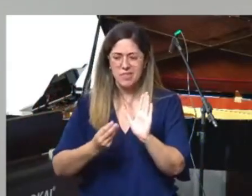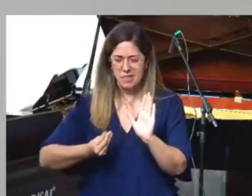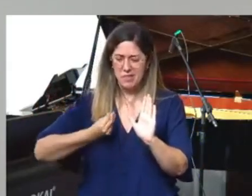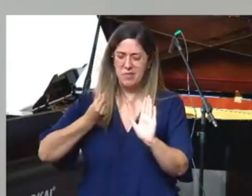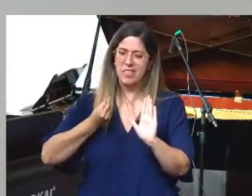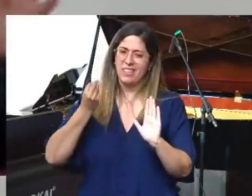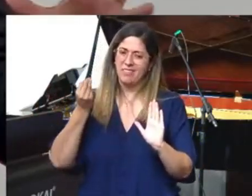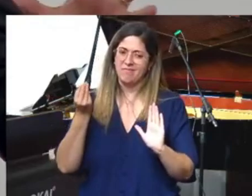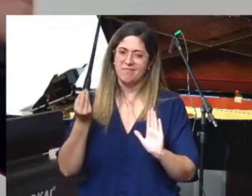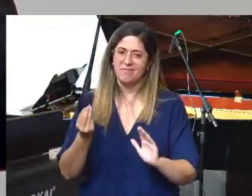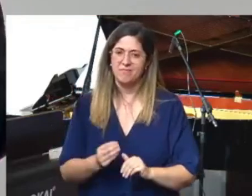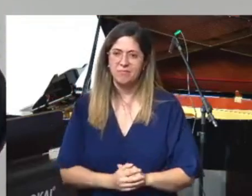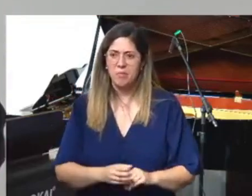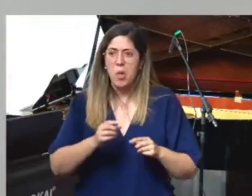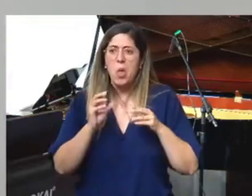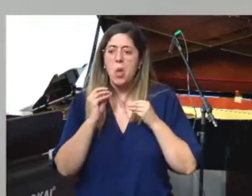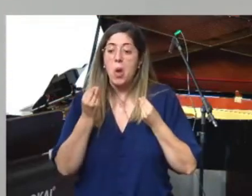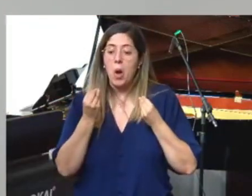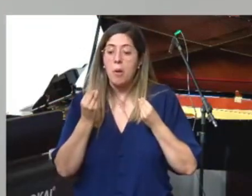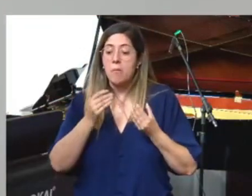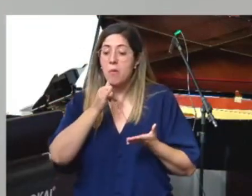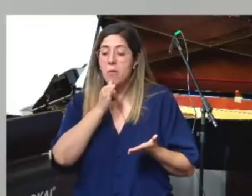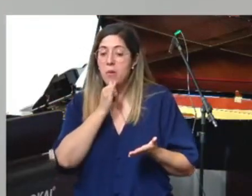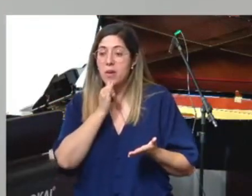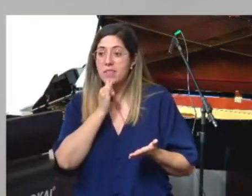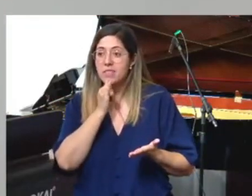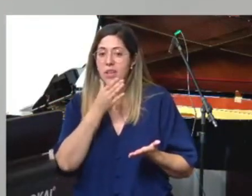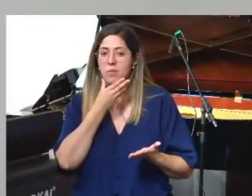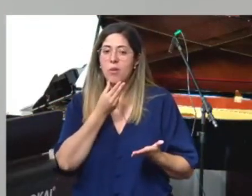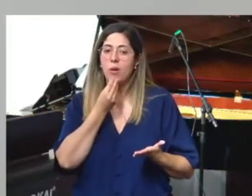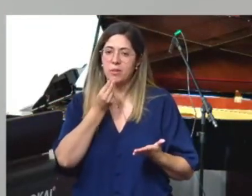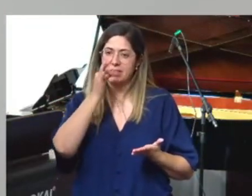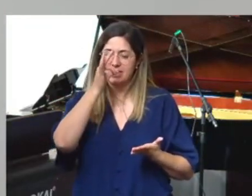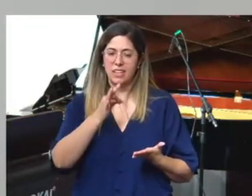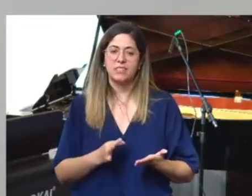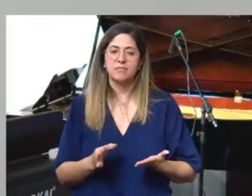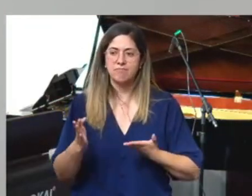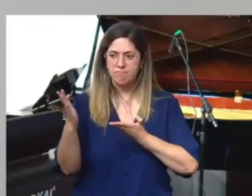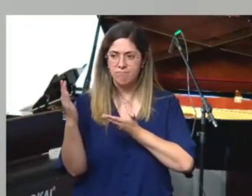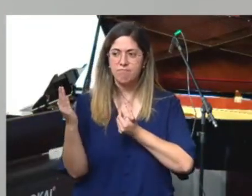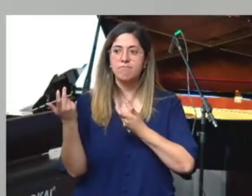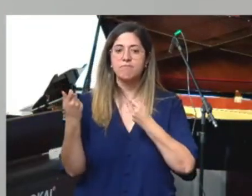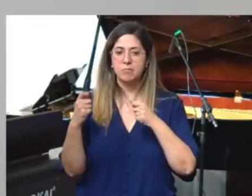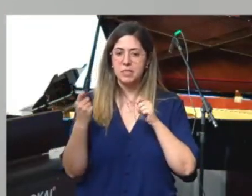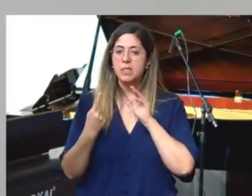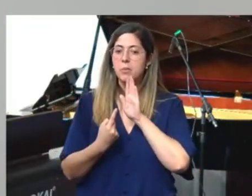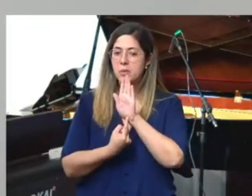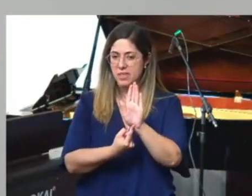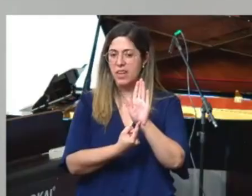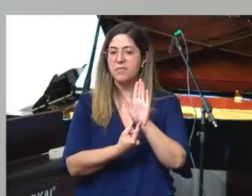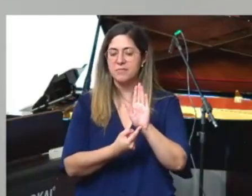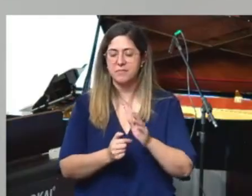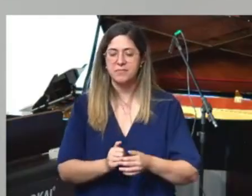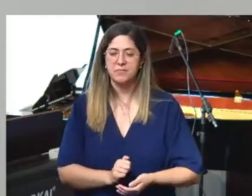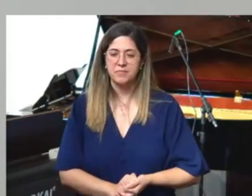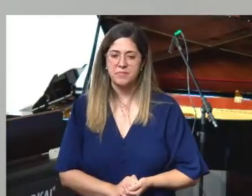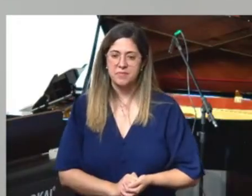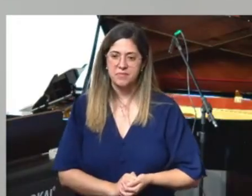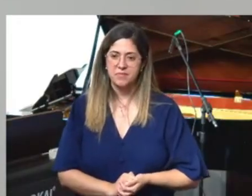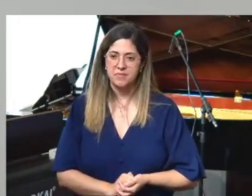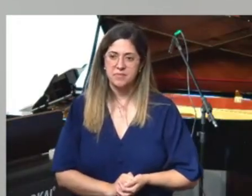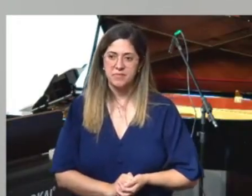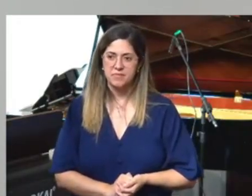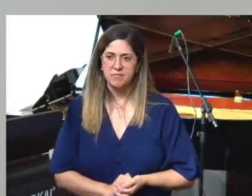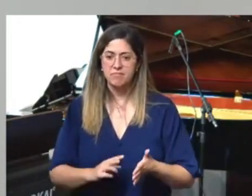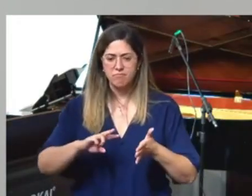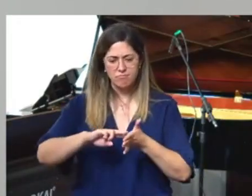homem? Nós temos várias mensagens que ecoam nos jovens, nos ouvidos dos nossos jovens e adolescentes